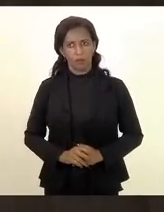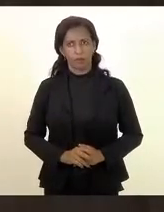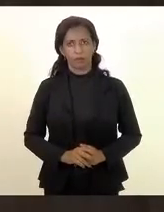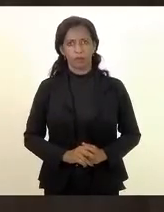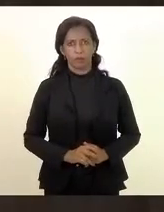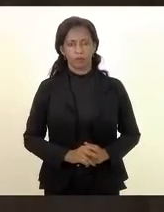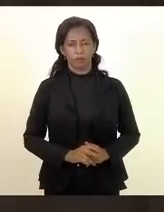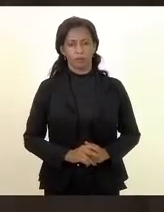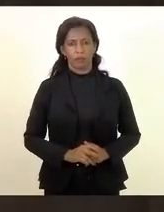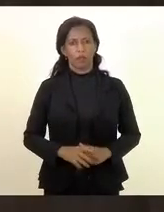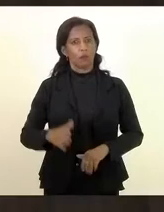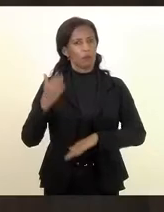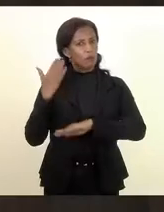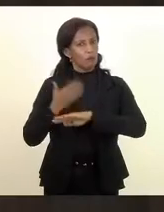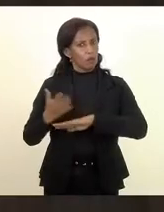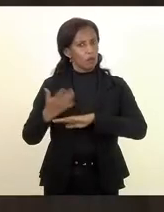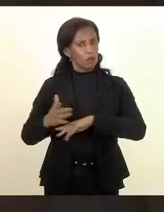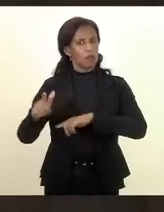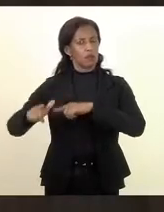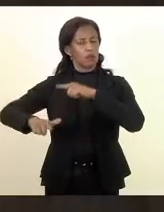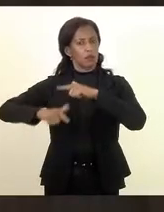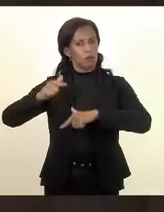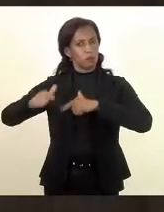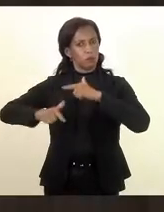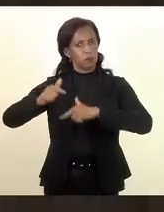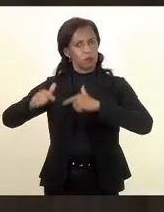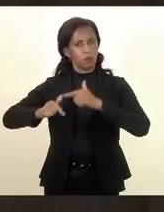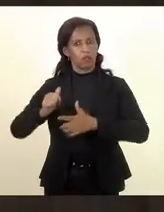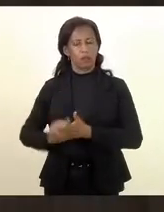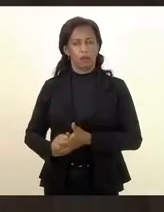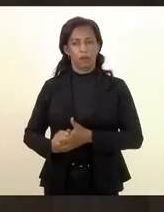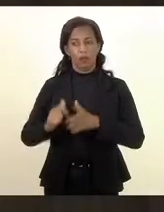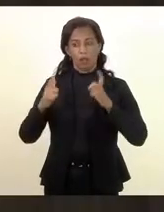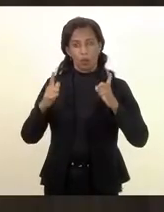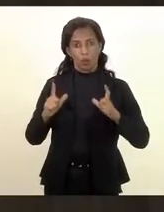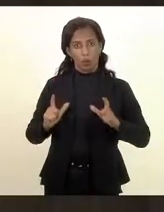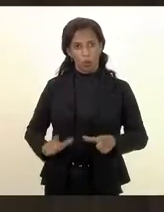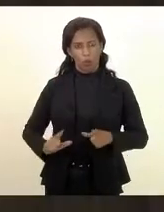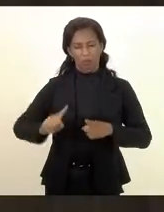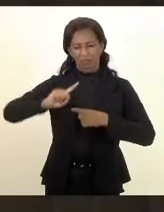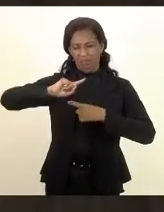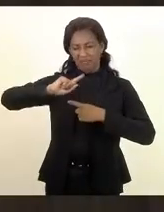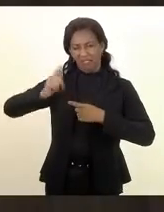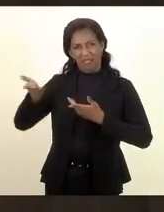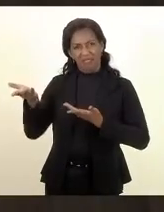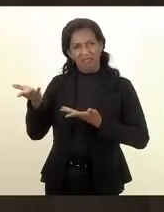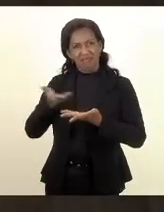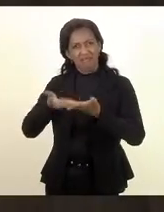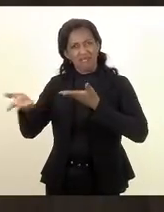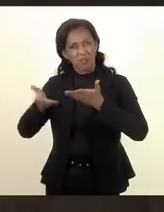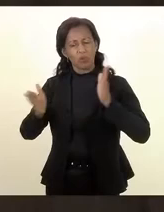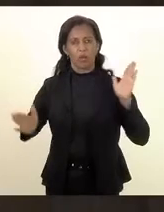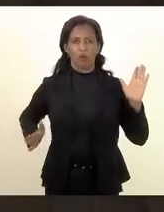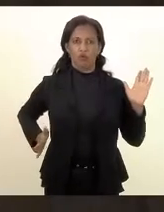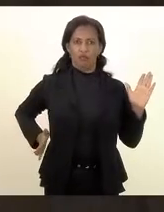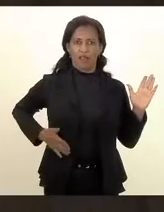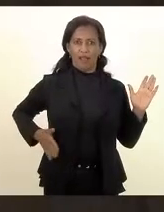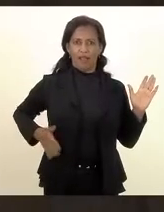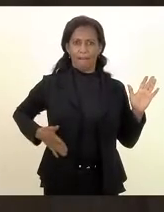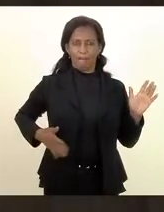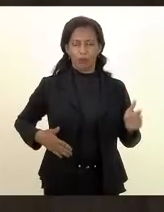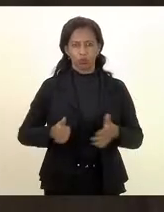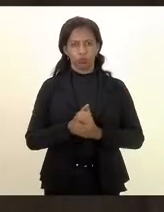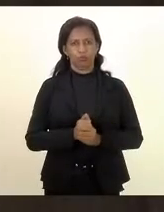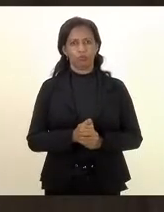para exercer uma função onde a população de bem tem que ficar à frente negociar com vagabundo traficante